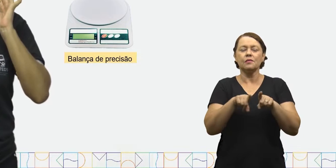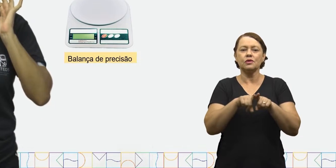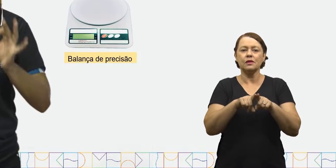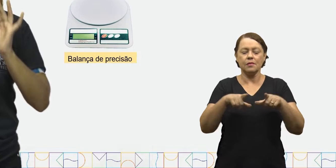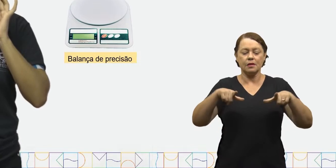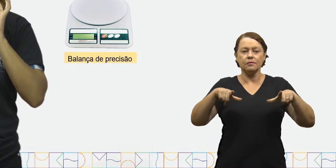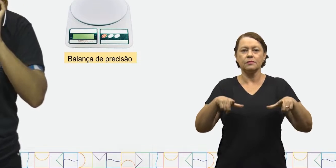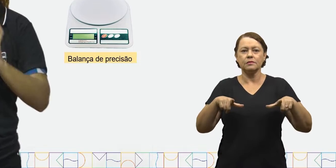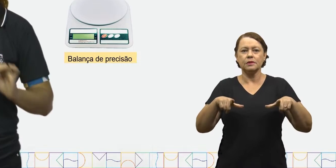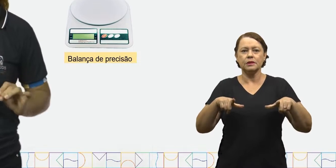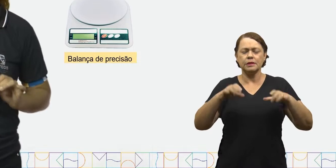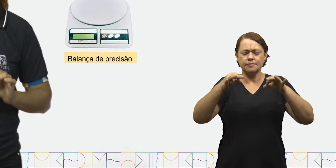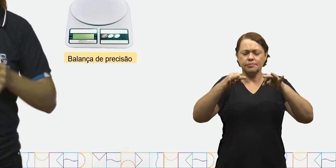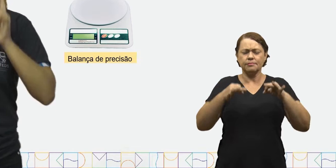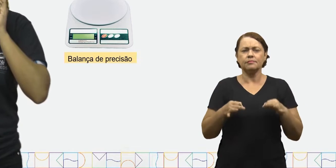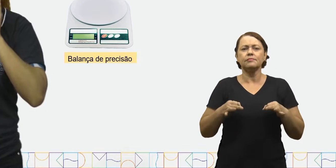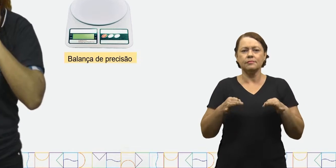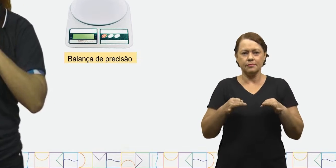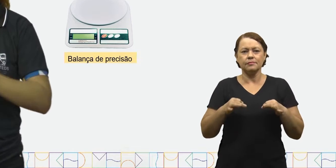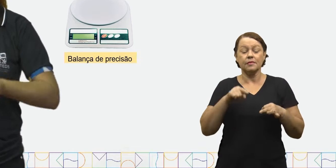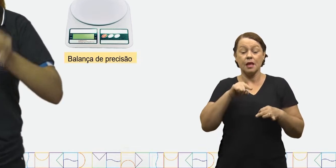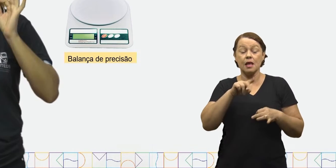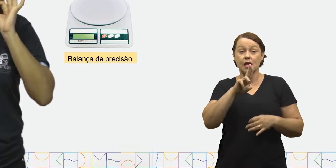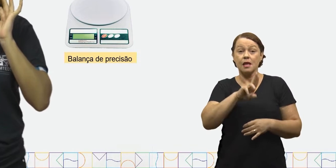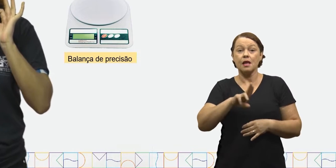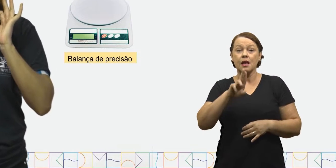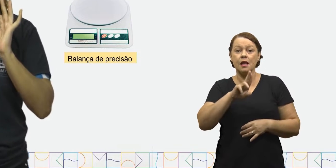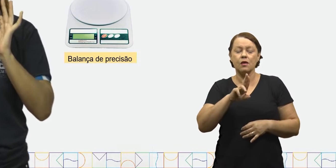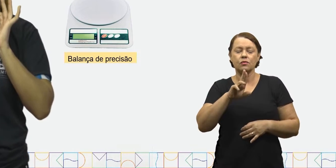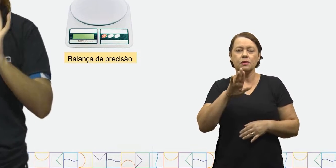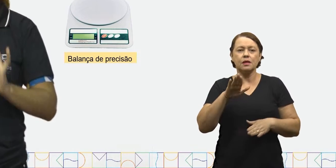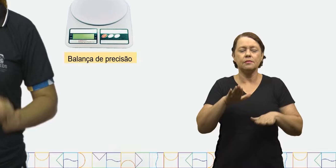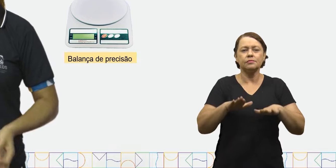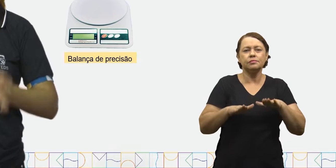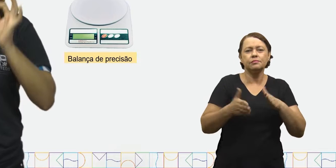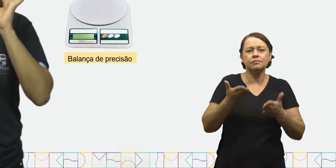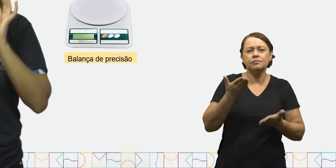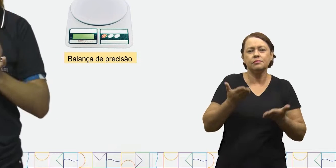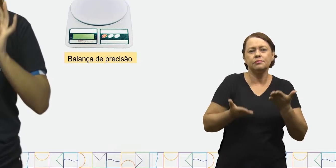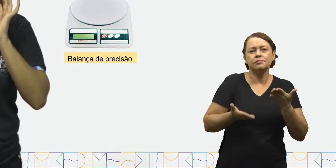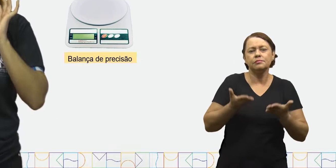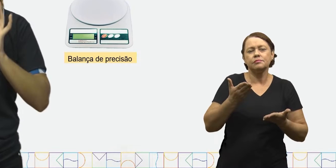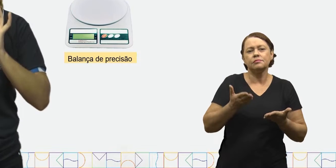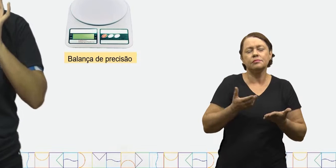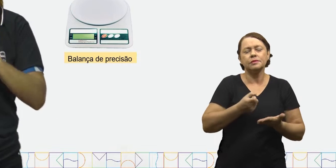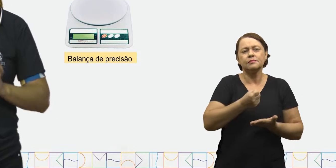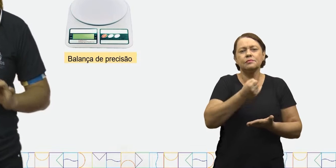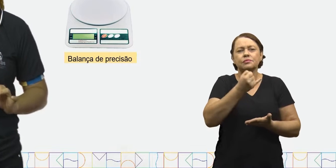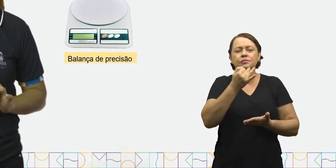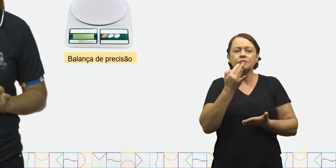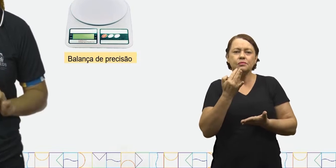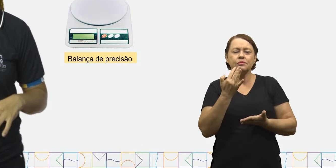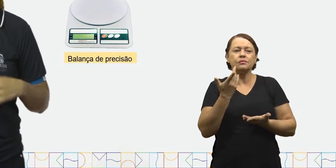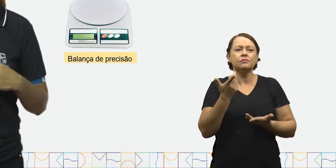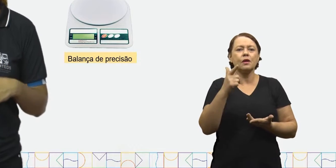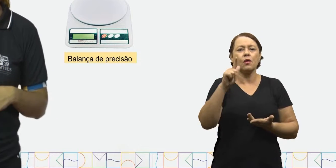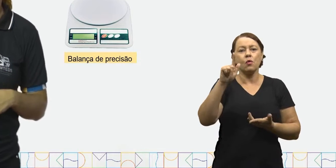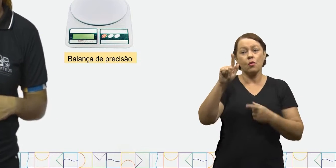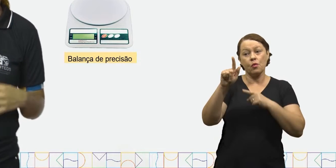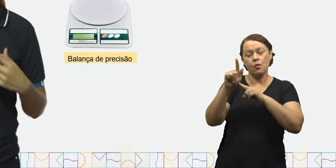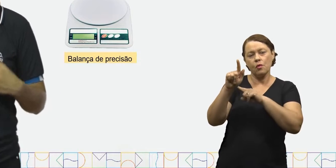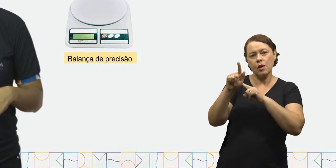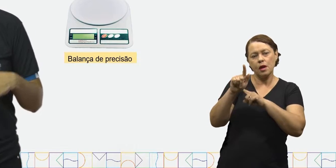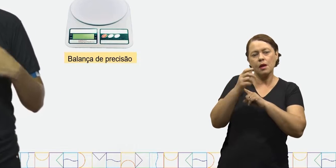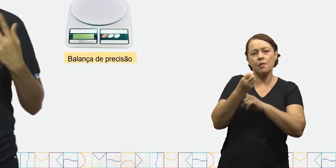a balança de precisão. Ela é usada para medir pequenas quantidades como o